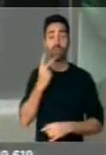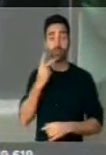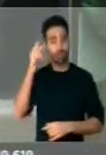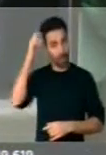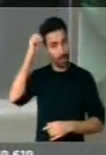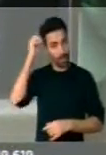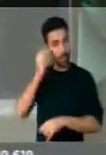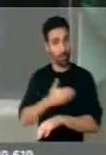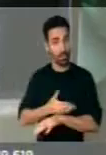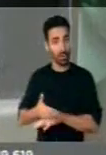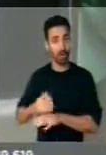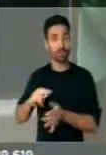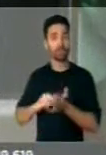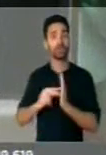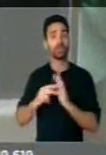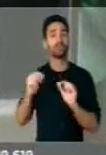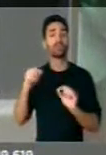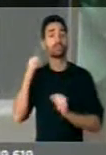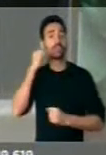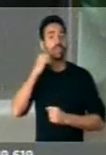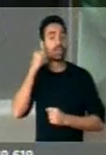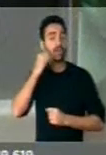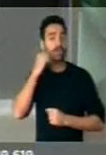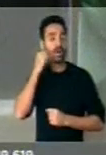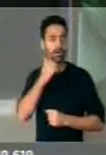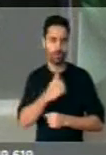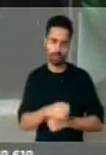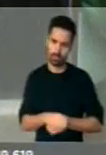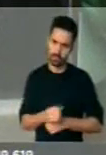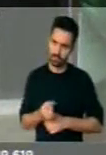era sinal de safadeza e de canalice.